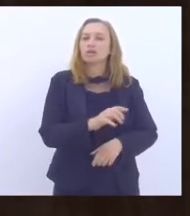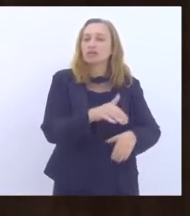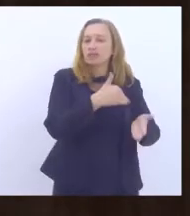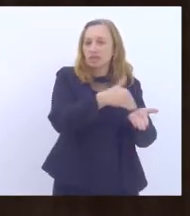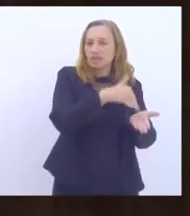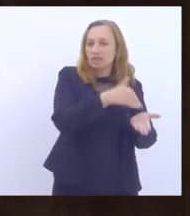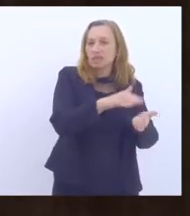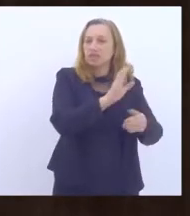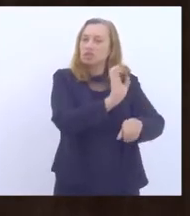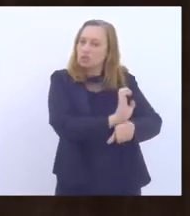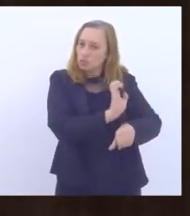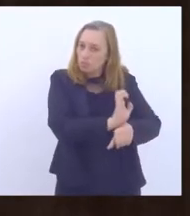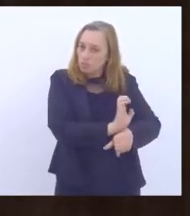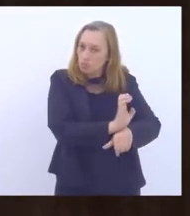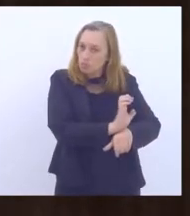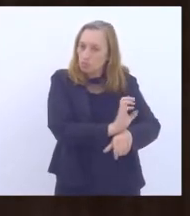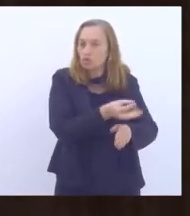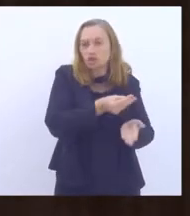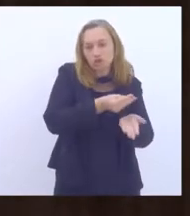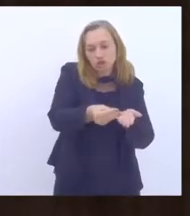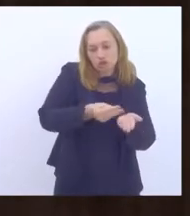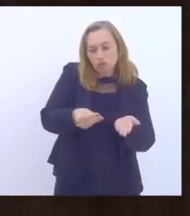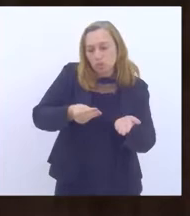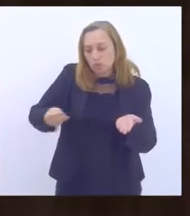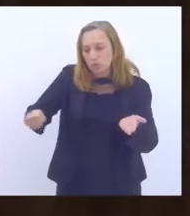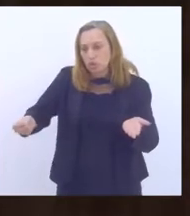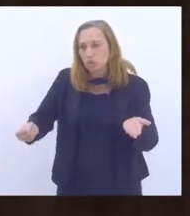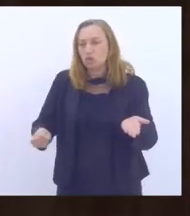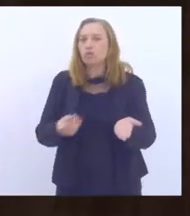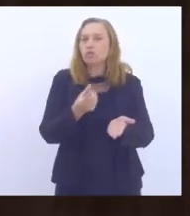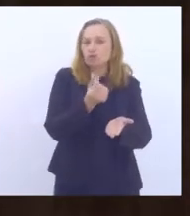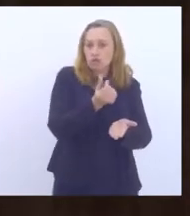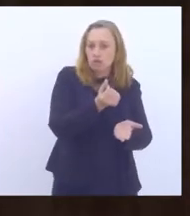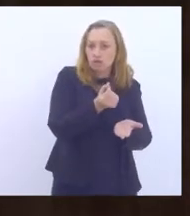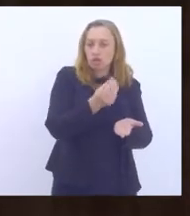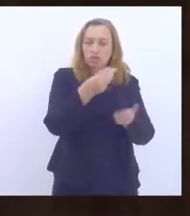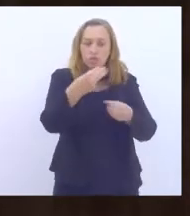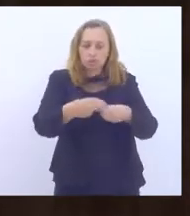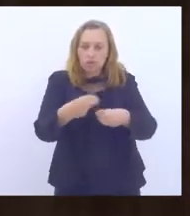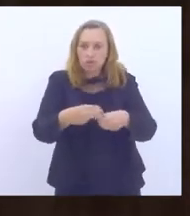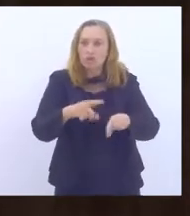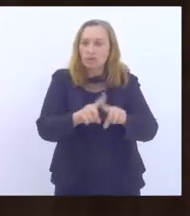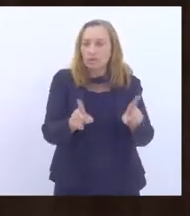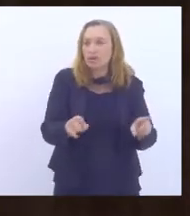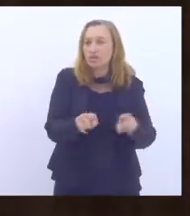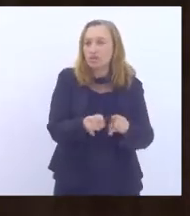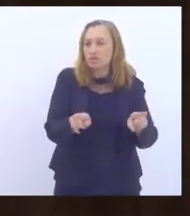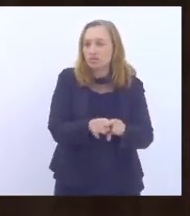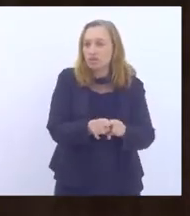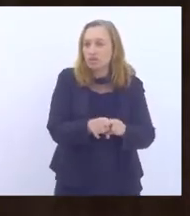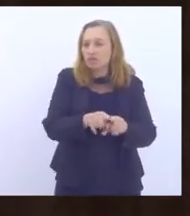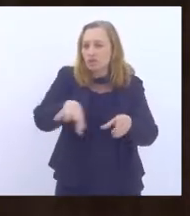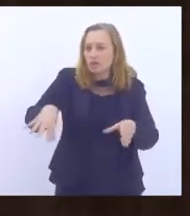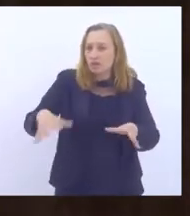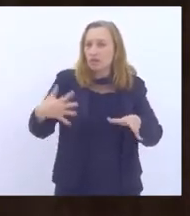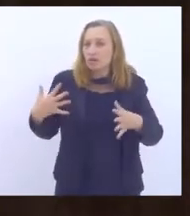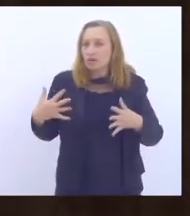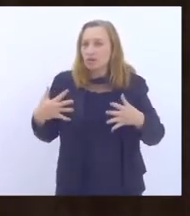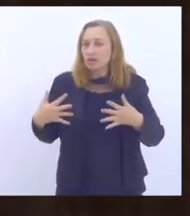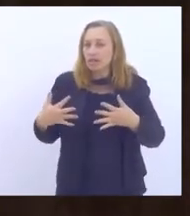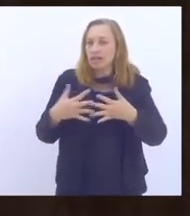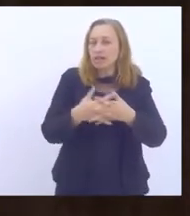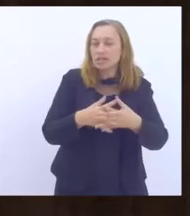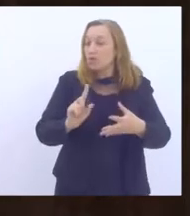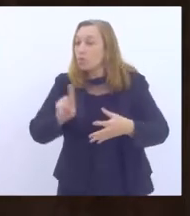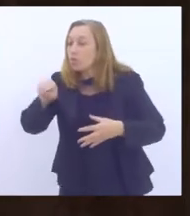Secretaria Estadual e distribui esse valor nos municípios mas promoveu uma integração com as outras